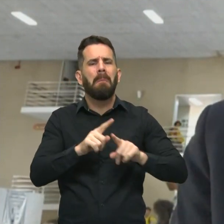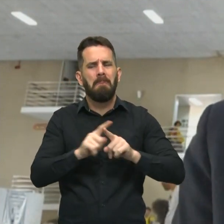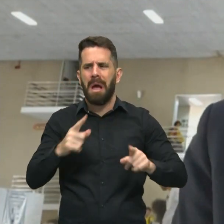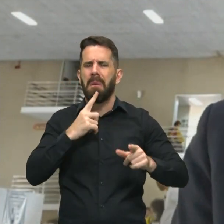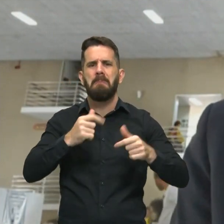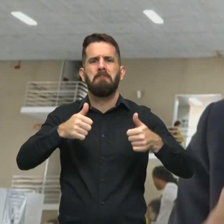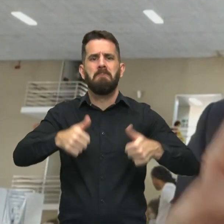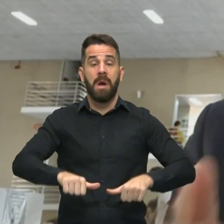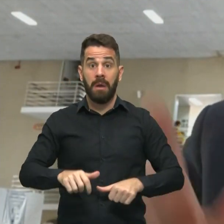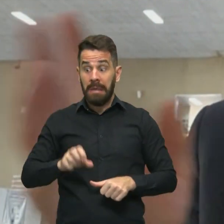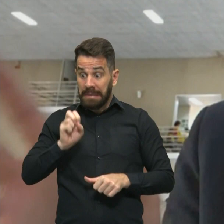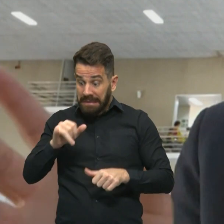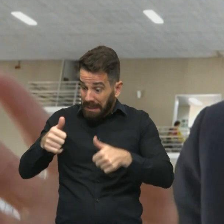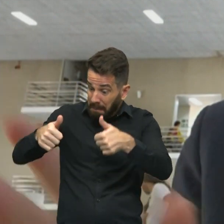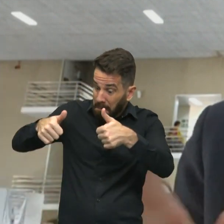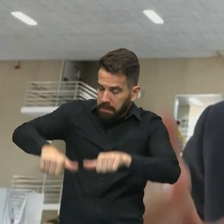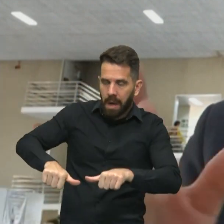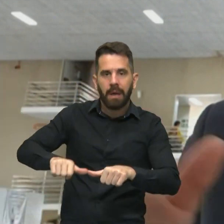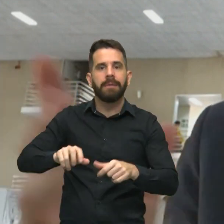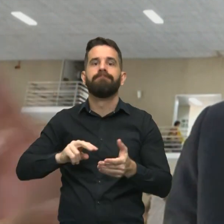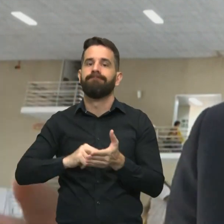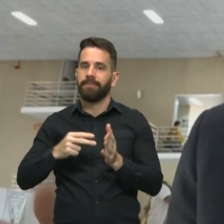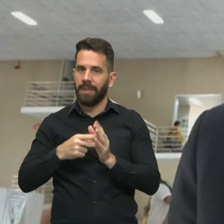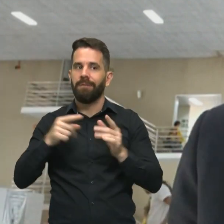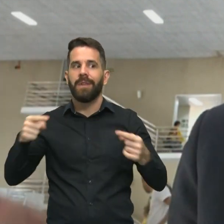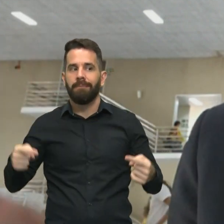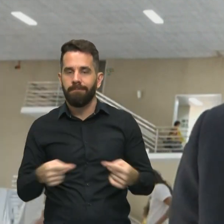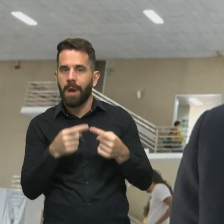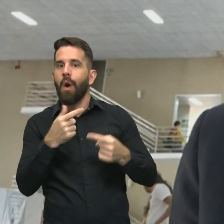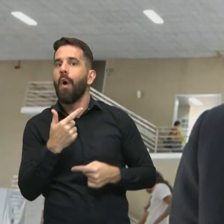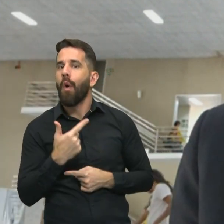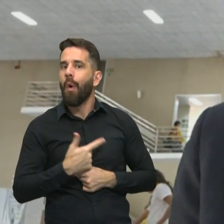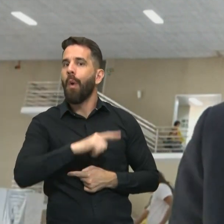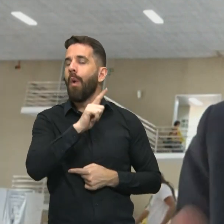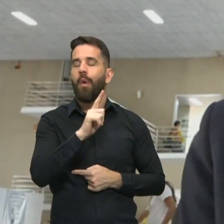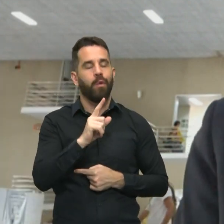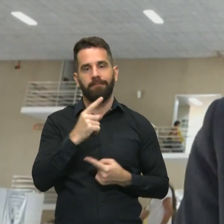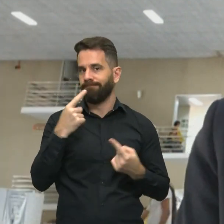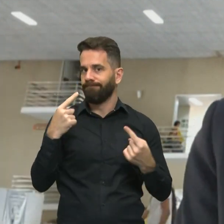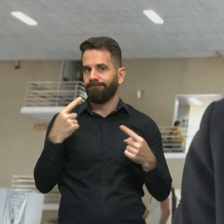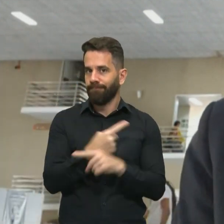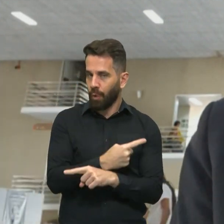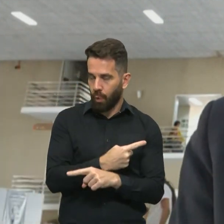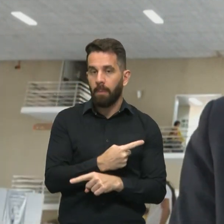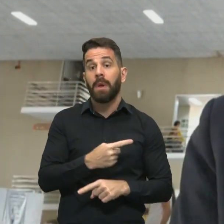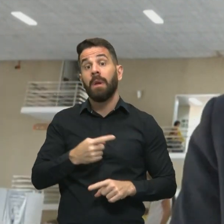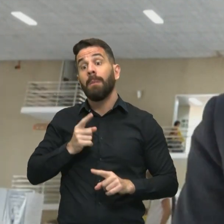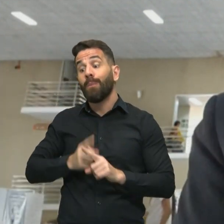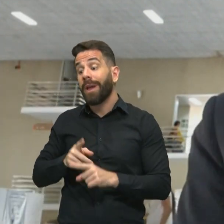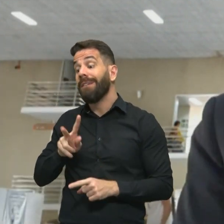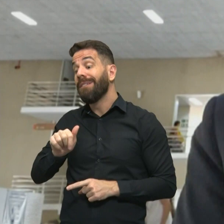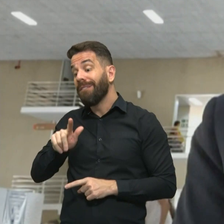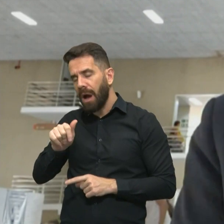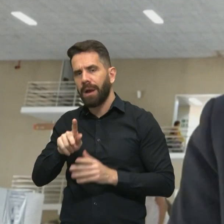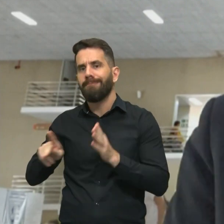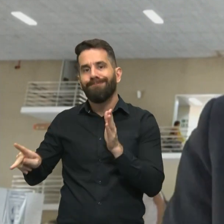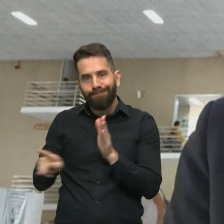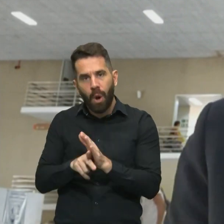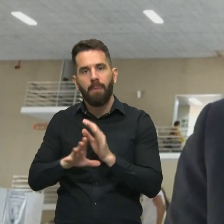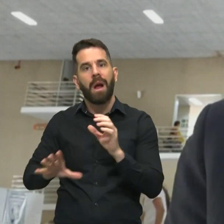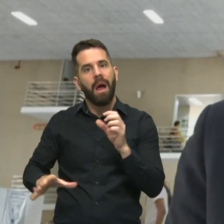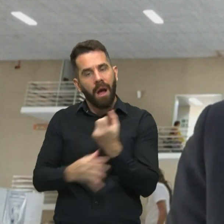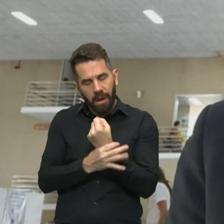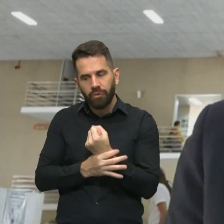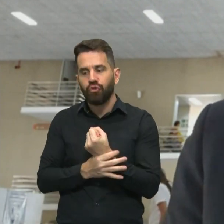não tinha aquele perfil. O seu perfil é outro, e nós temos outros processos seletivos que você pode participar, e vamos guardar essa vaga para quem realmente tem o perfil, para